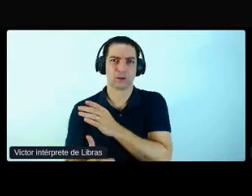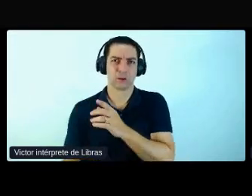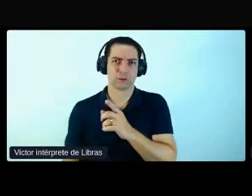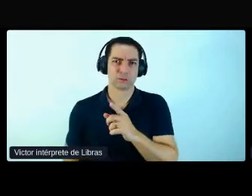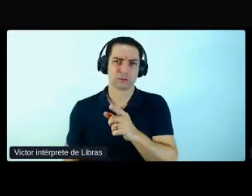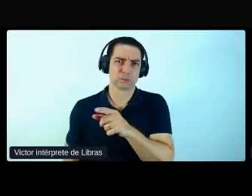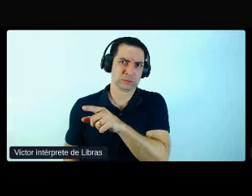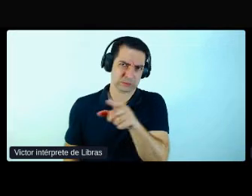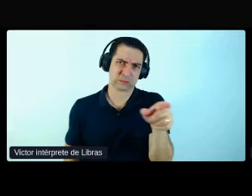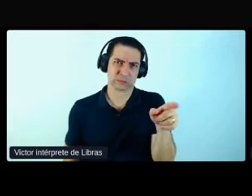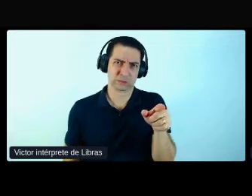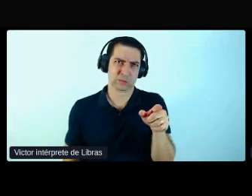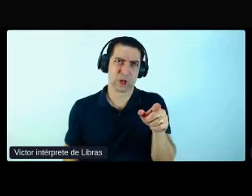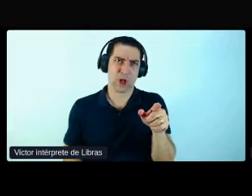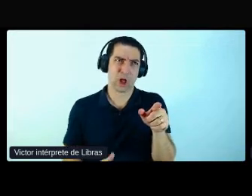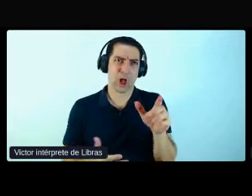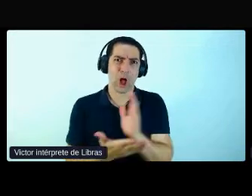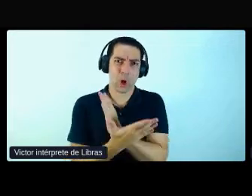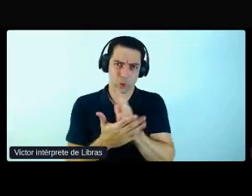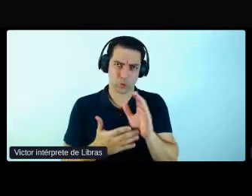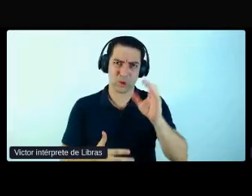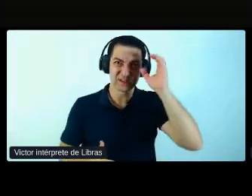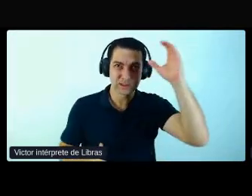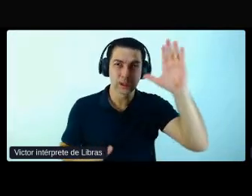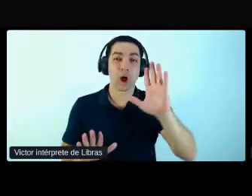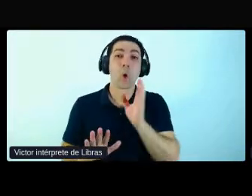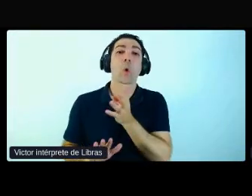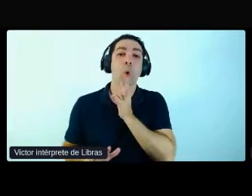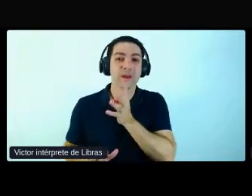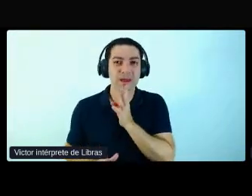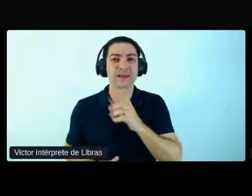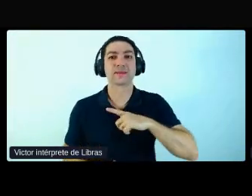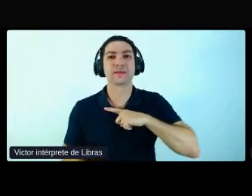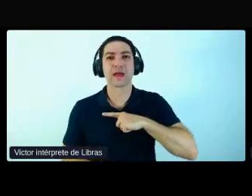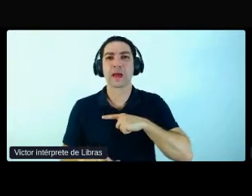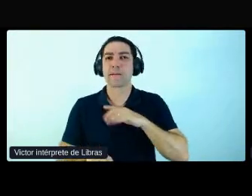possibilidades de pessoas intersexo, né?